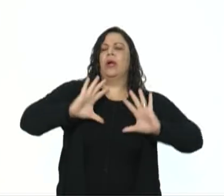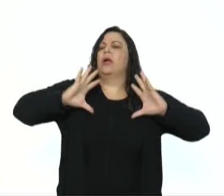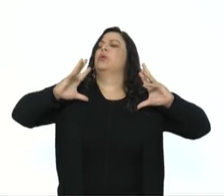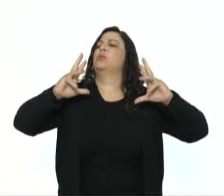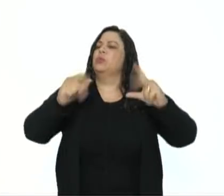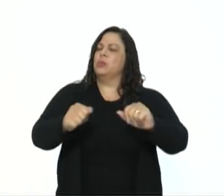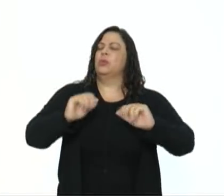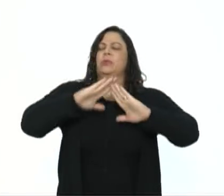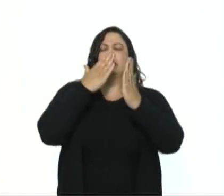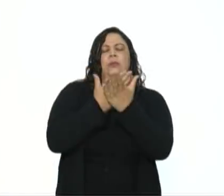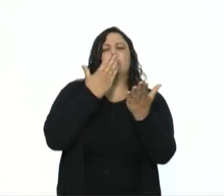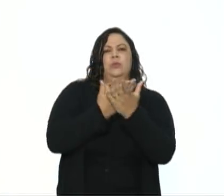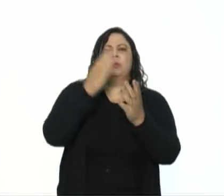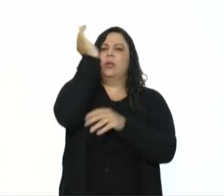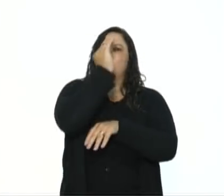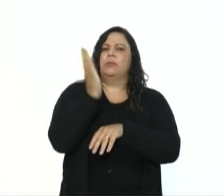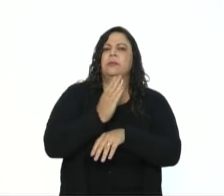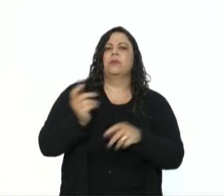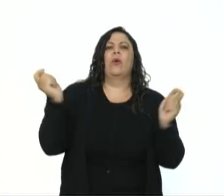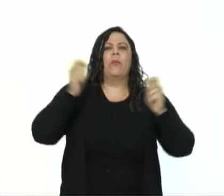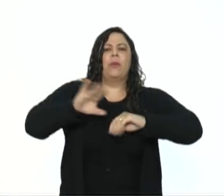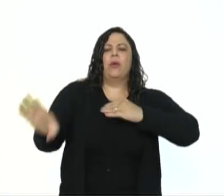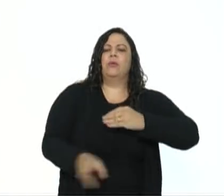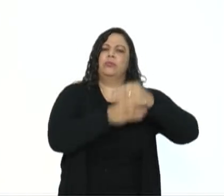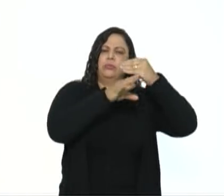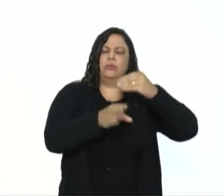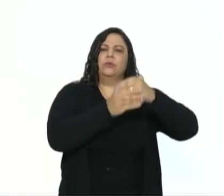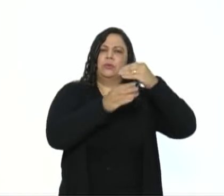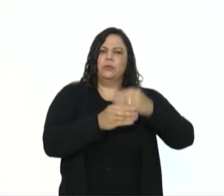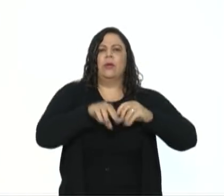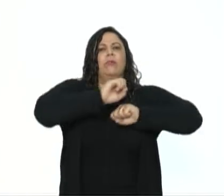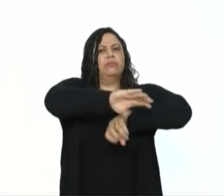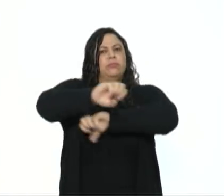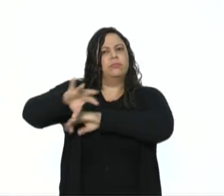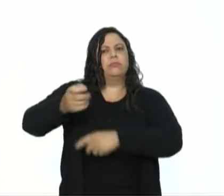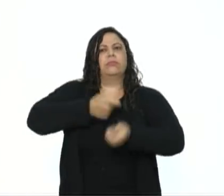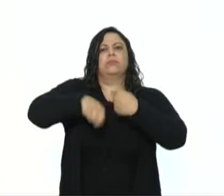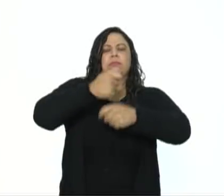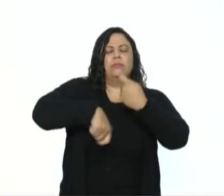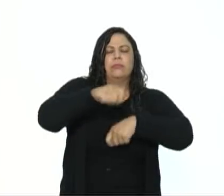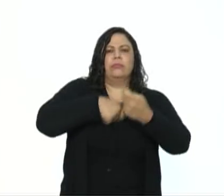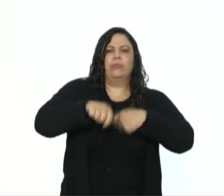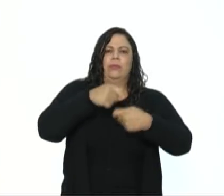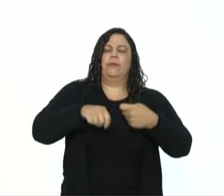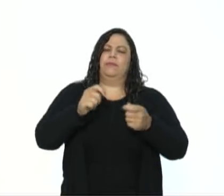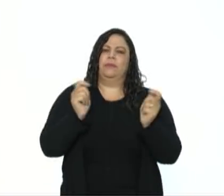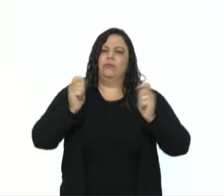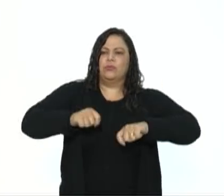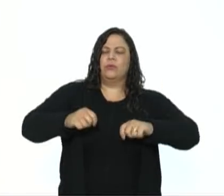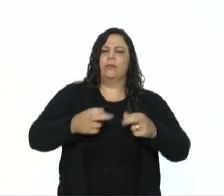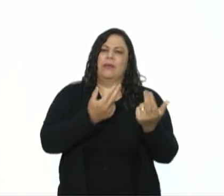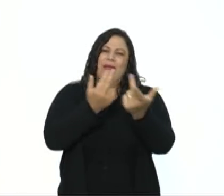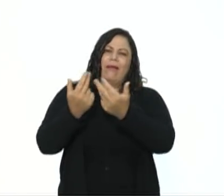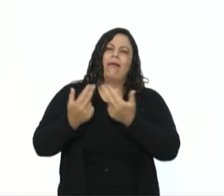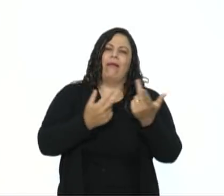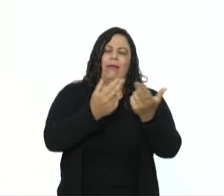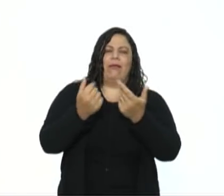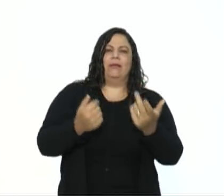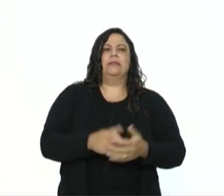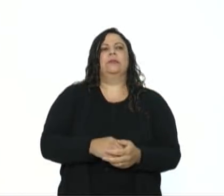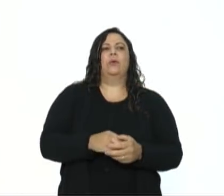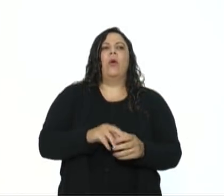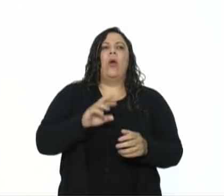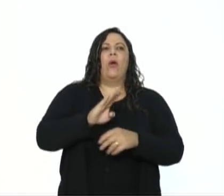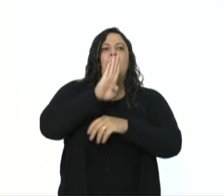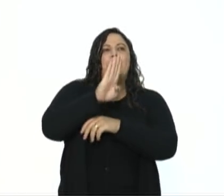devem adicionar educação financeira como tema transversal na grade curricular, conforme as diretrizes da